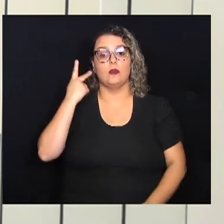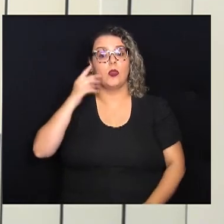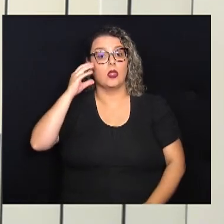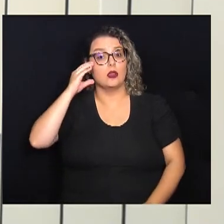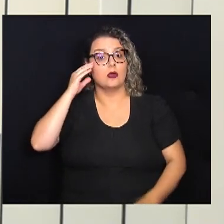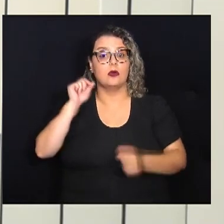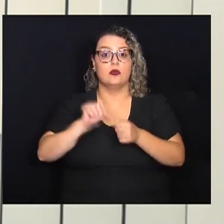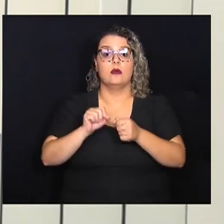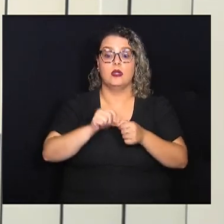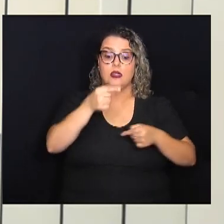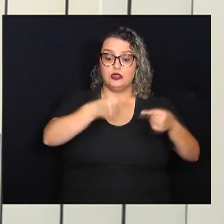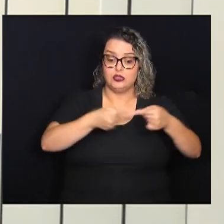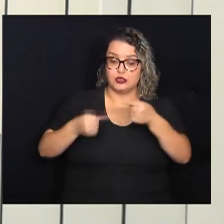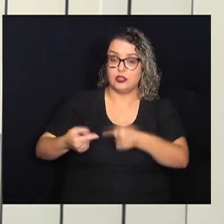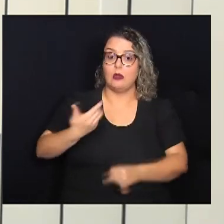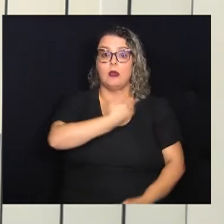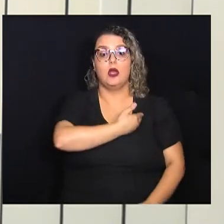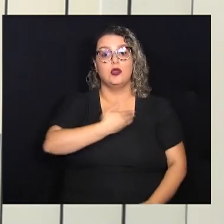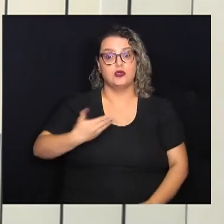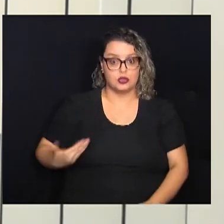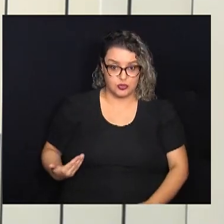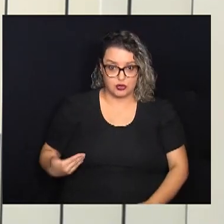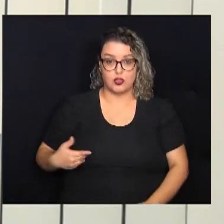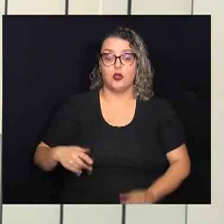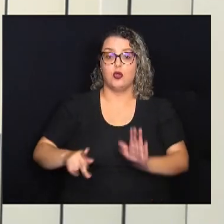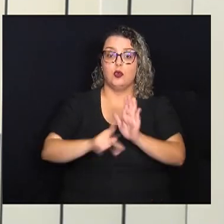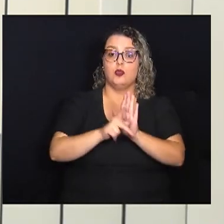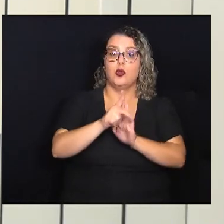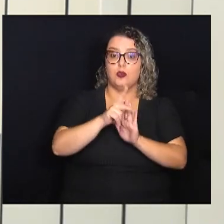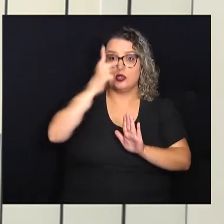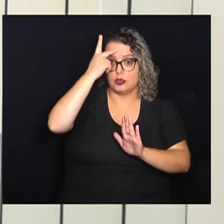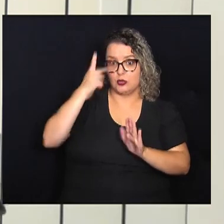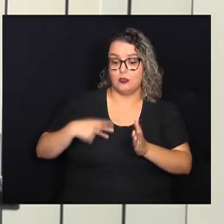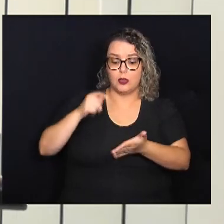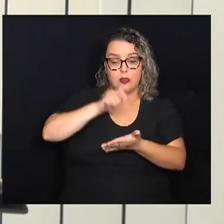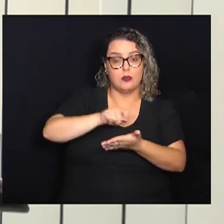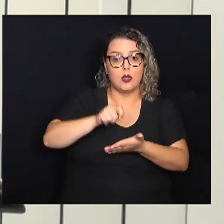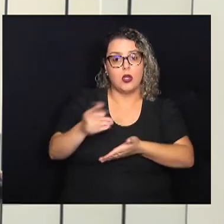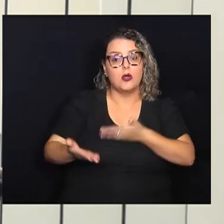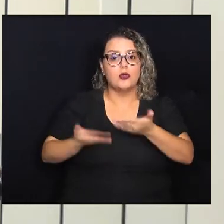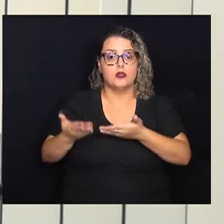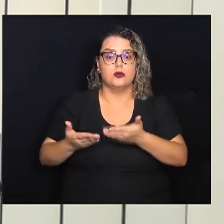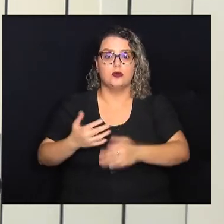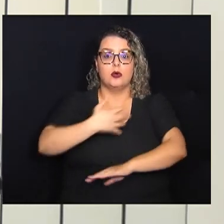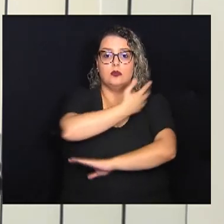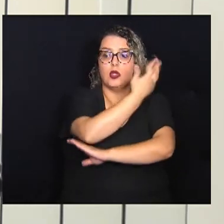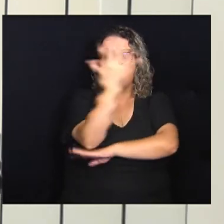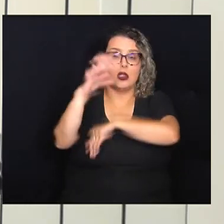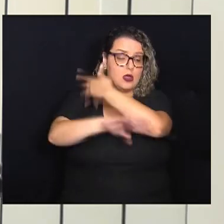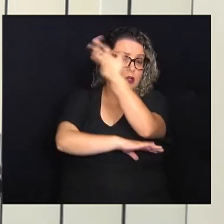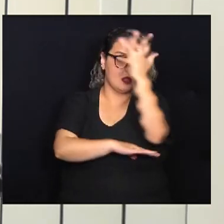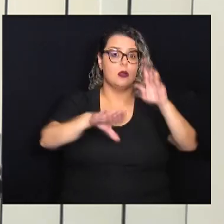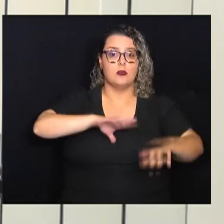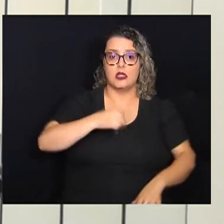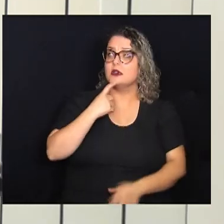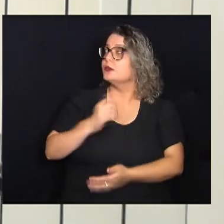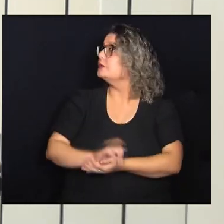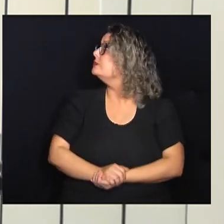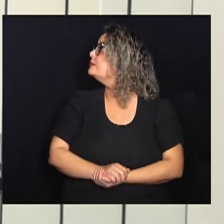realiza debate público sobre projeto de sua autoria que trata da arborização em Campinas.